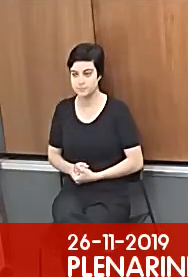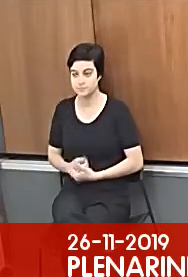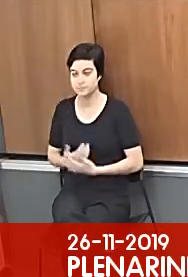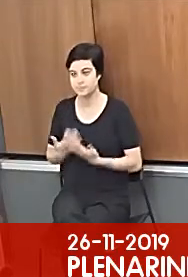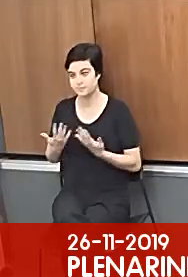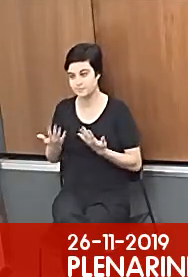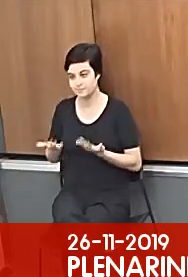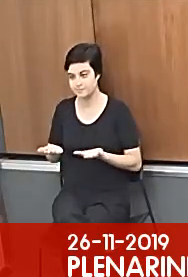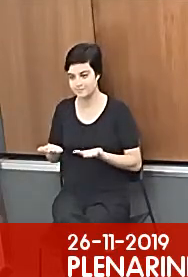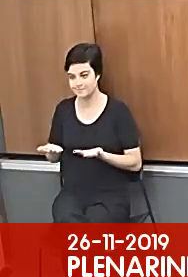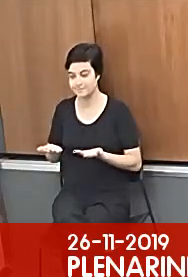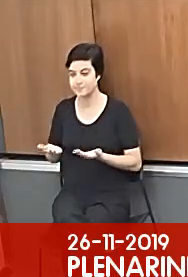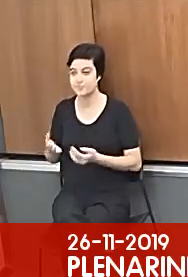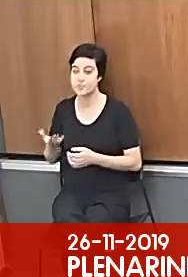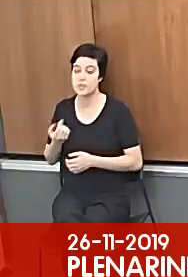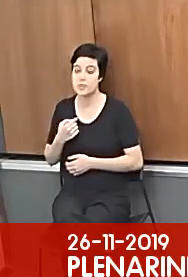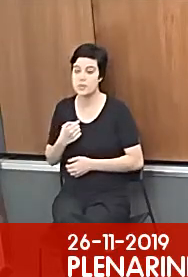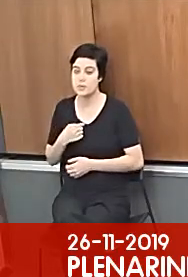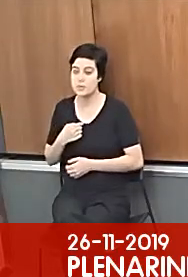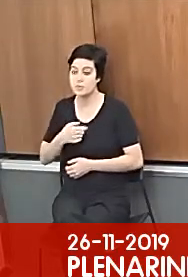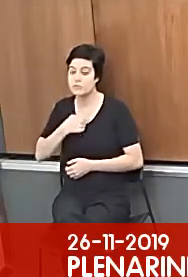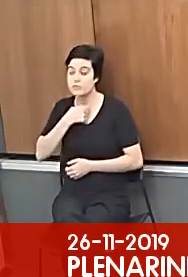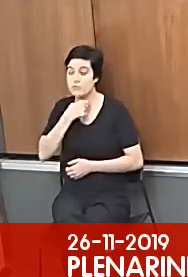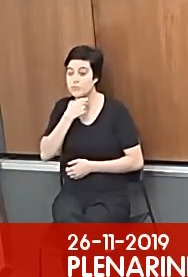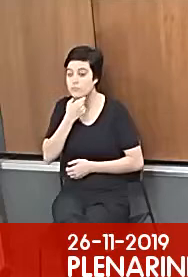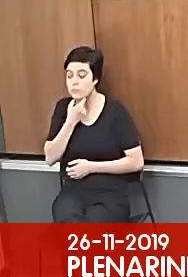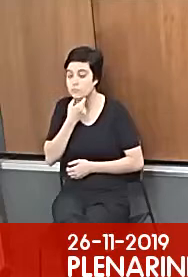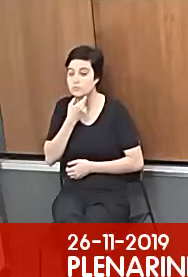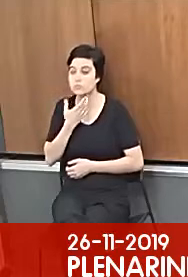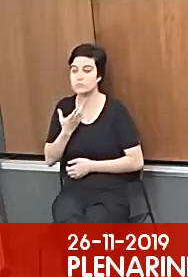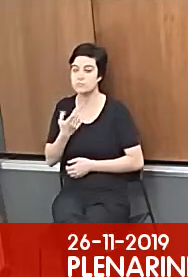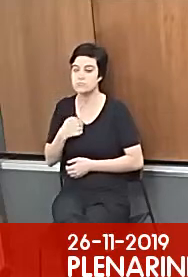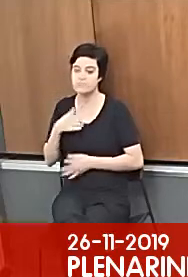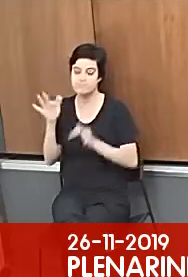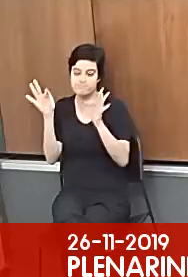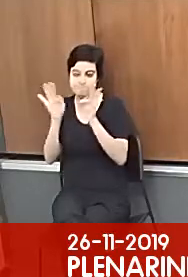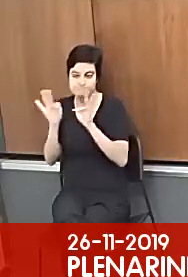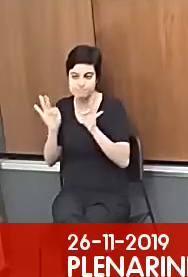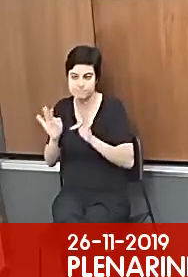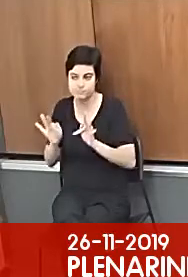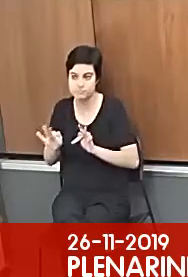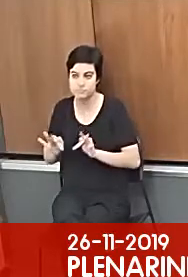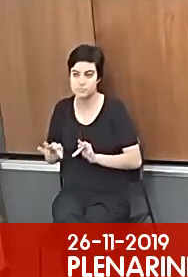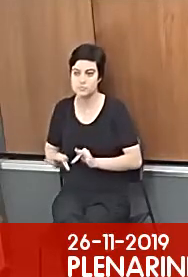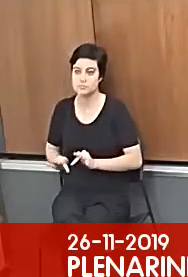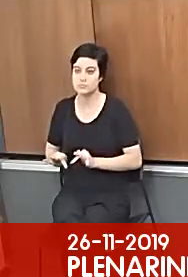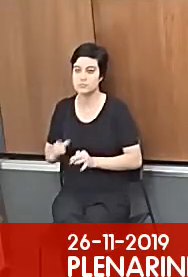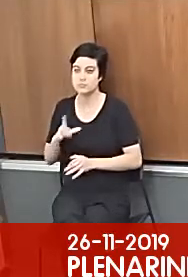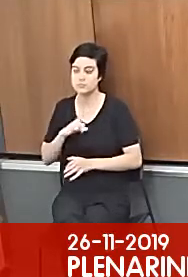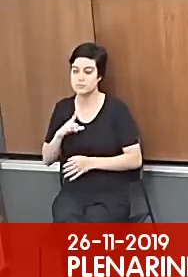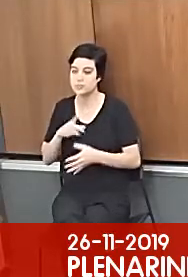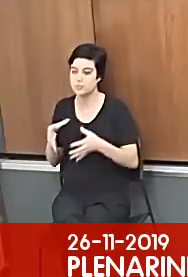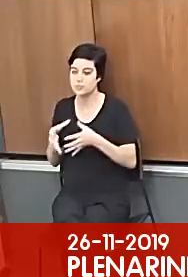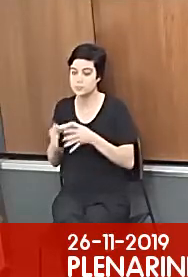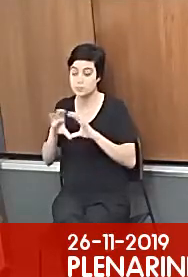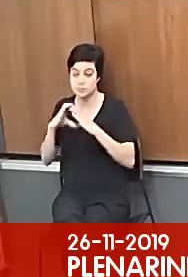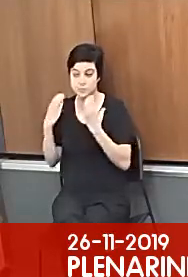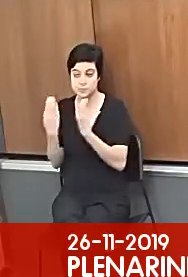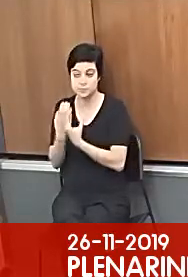Bom, como fonoaudióloga, né, eu fico muito feliz com essa conquista da comunidade